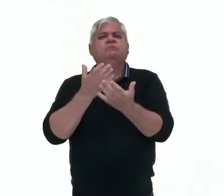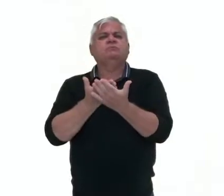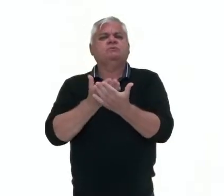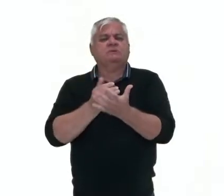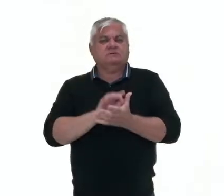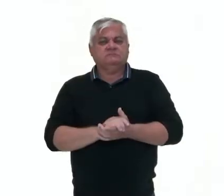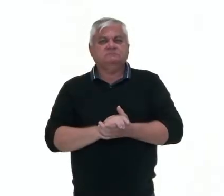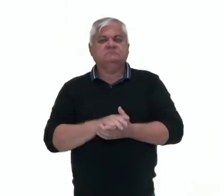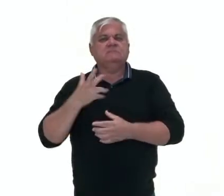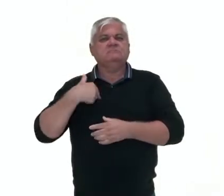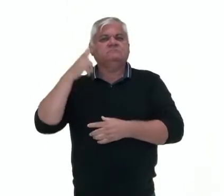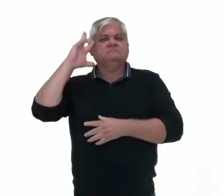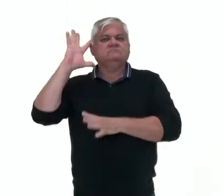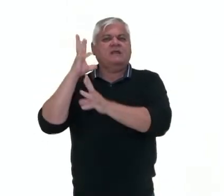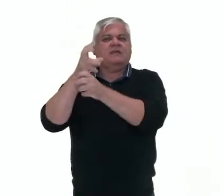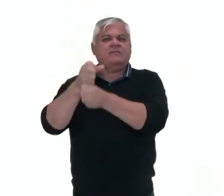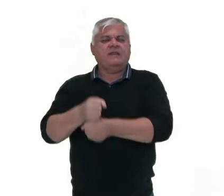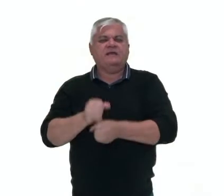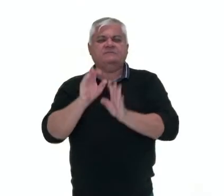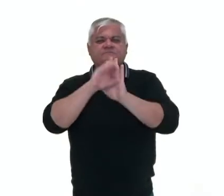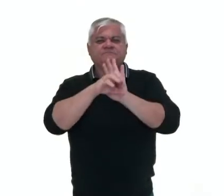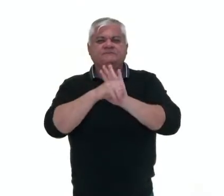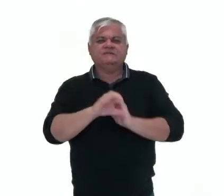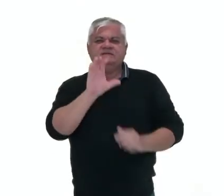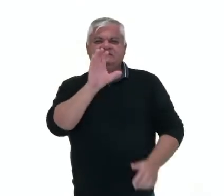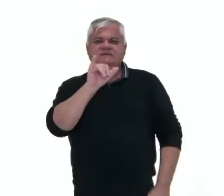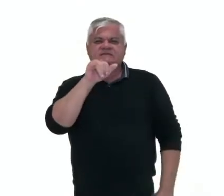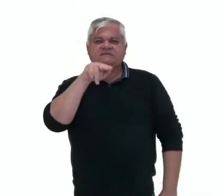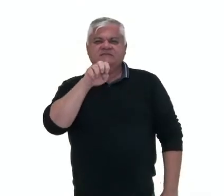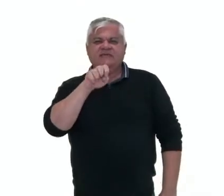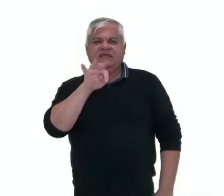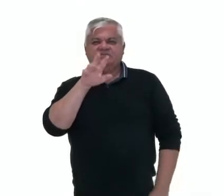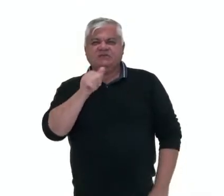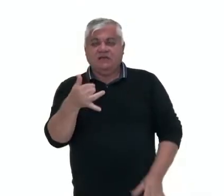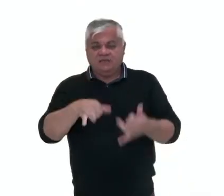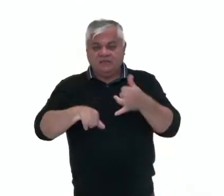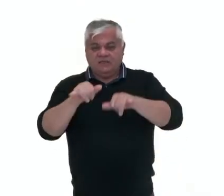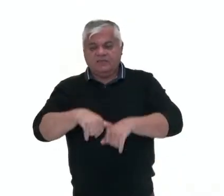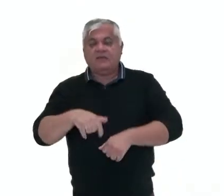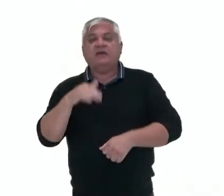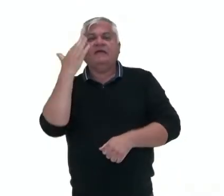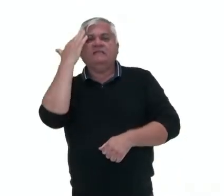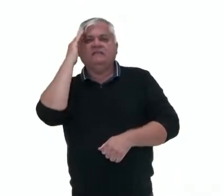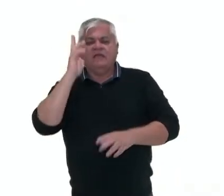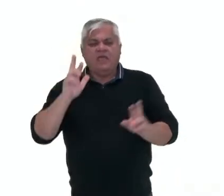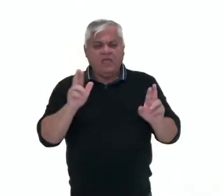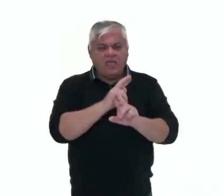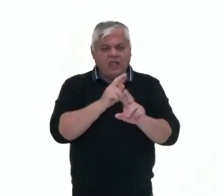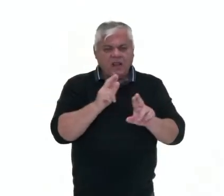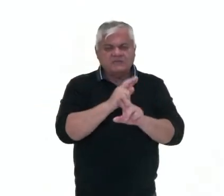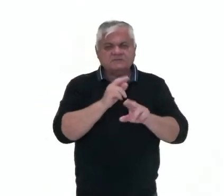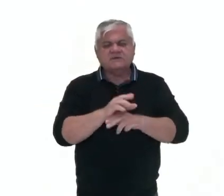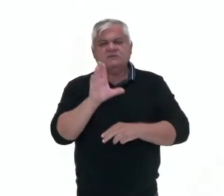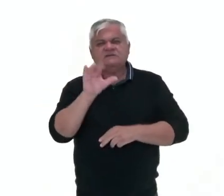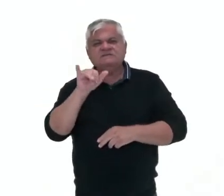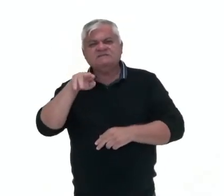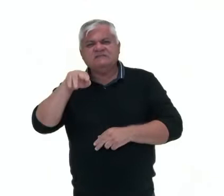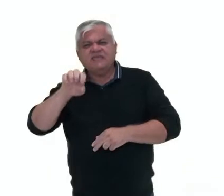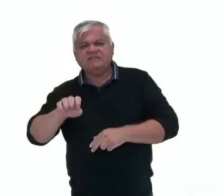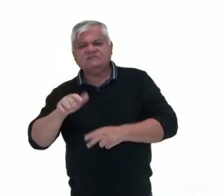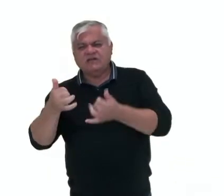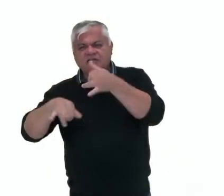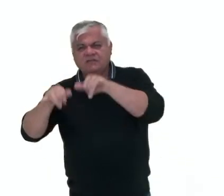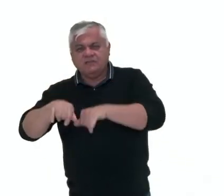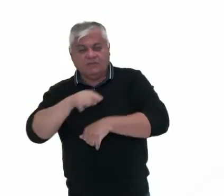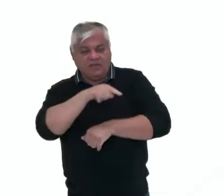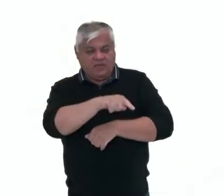aula: revisar o conceito de cinética química, entender a correlação entre cinética química e termodinâmica e praticar